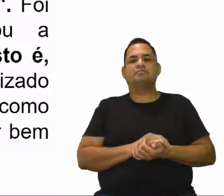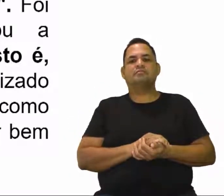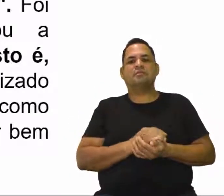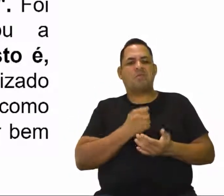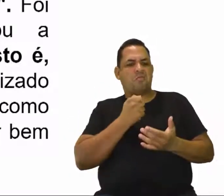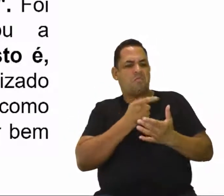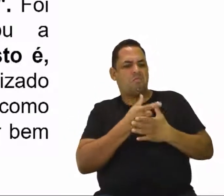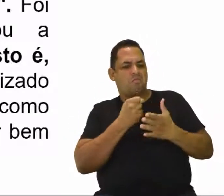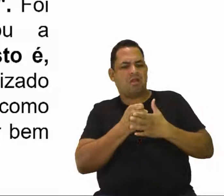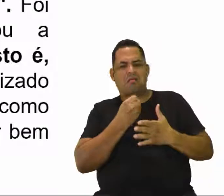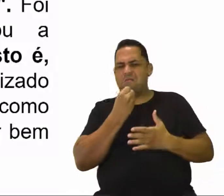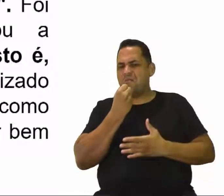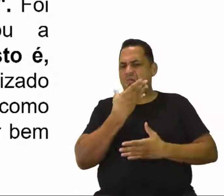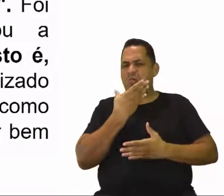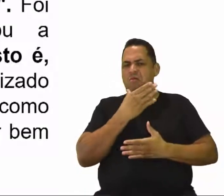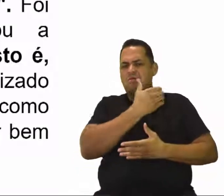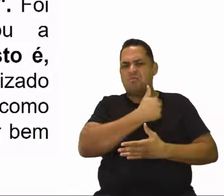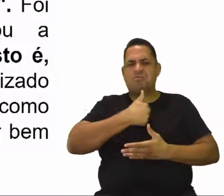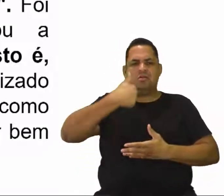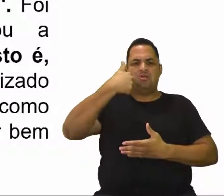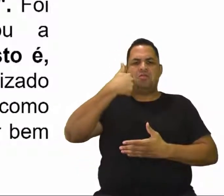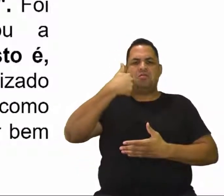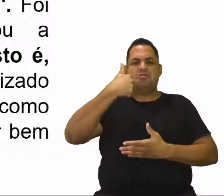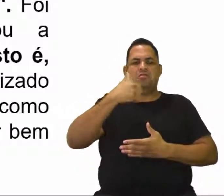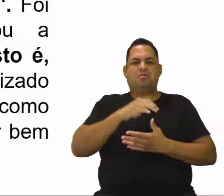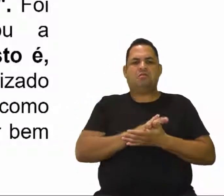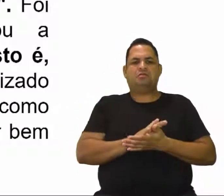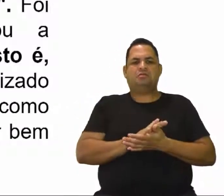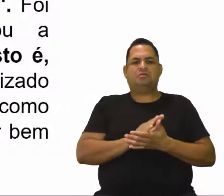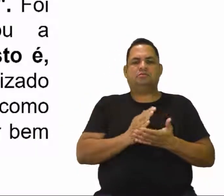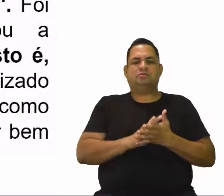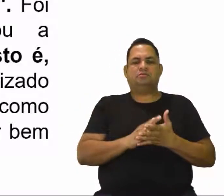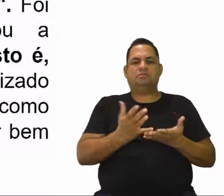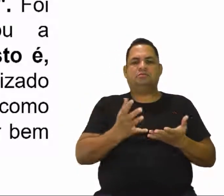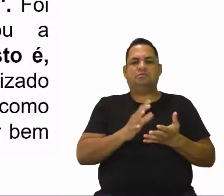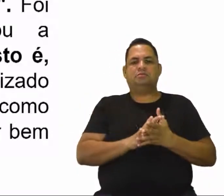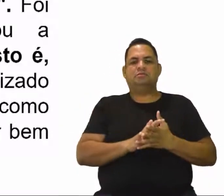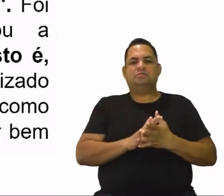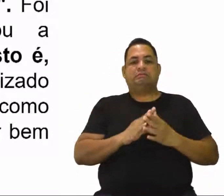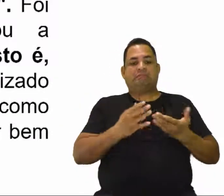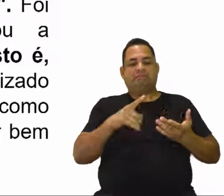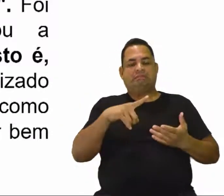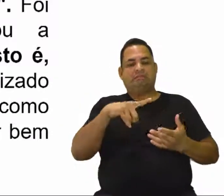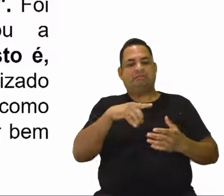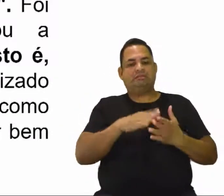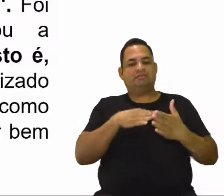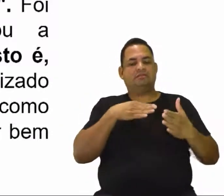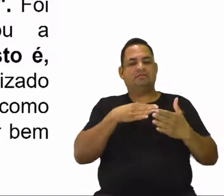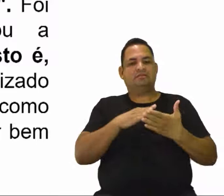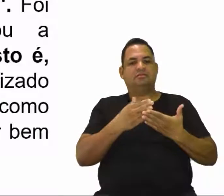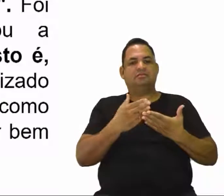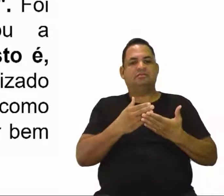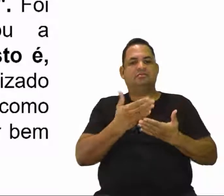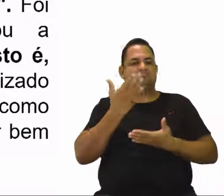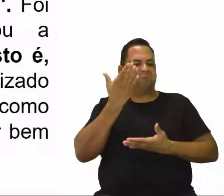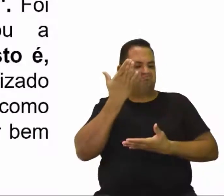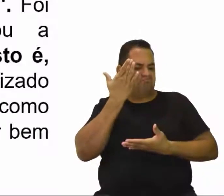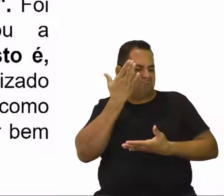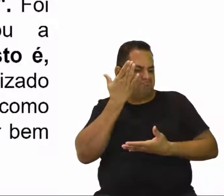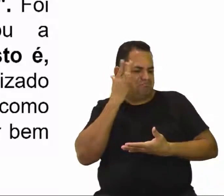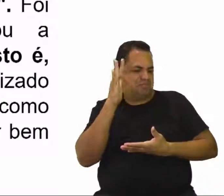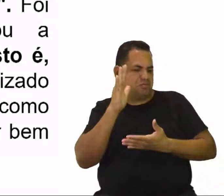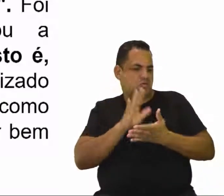do bom e do melhor. Até casa pegando fogo o cara comprava. O cara não sabia o que era